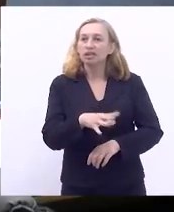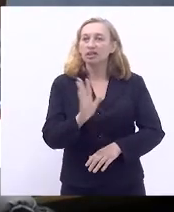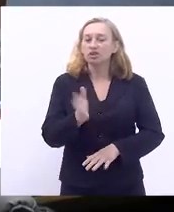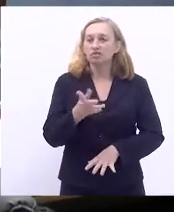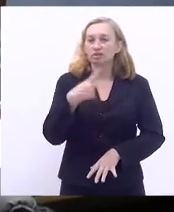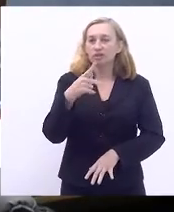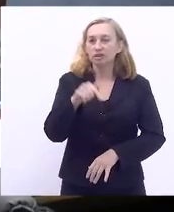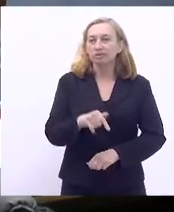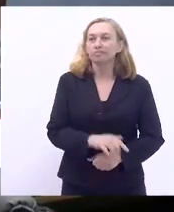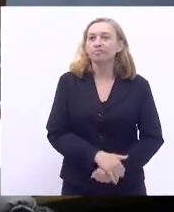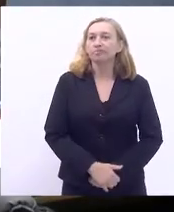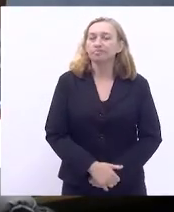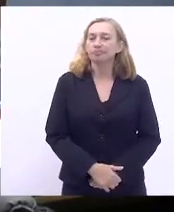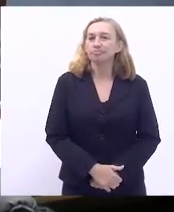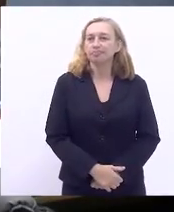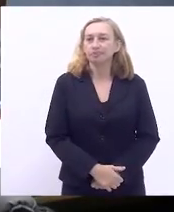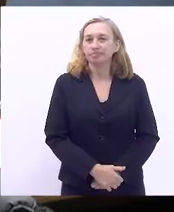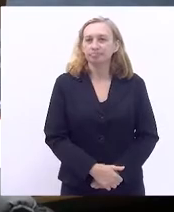aqui.